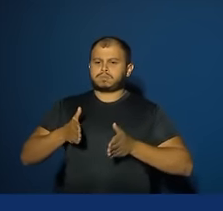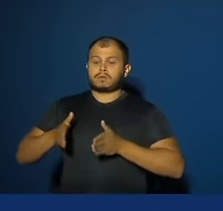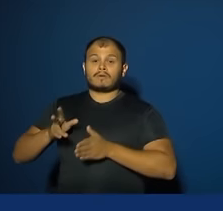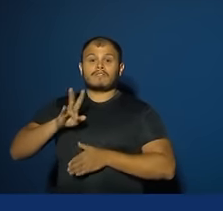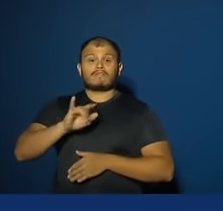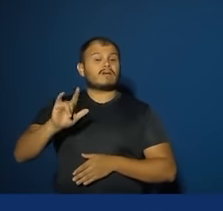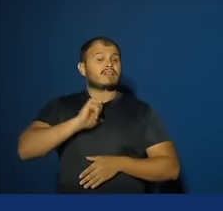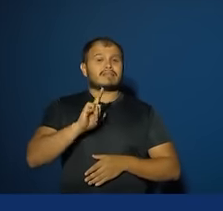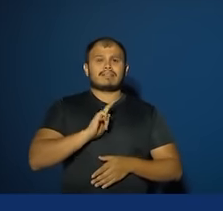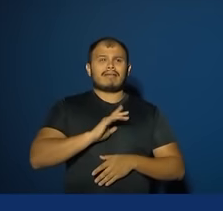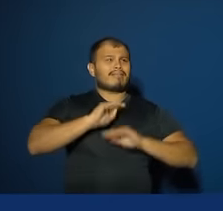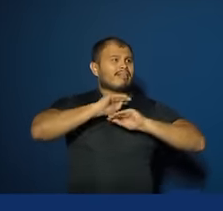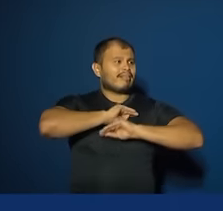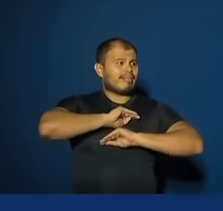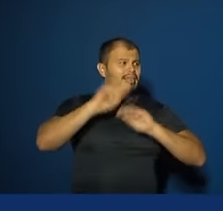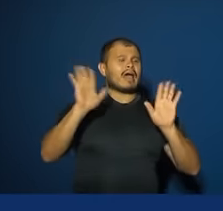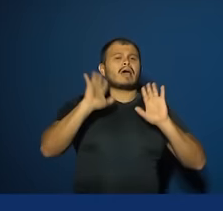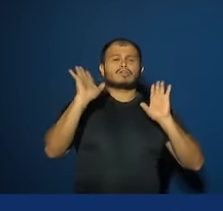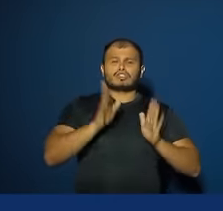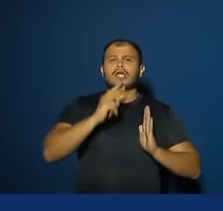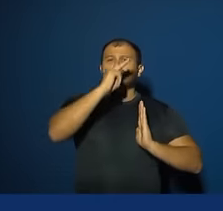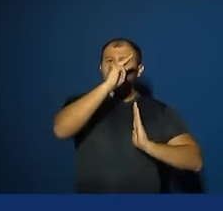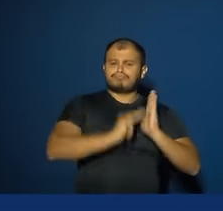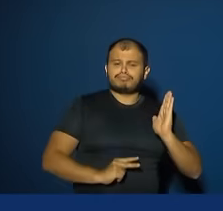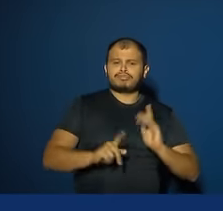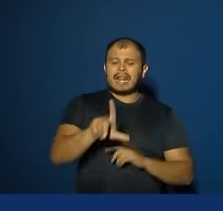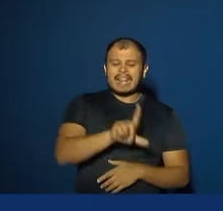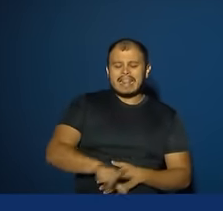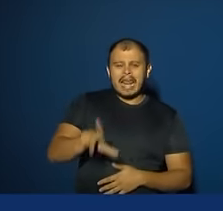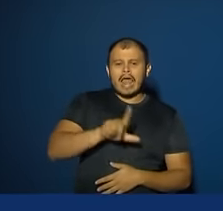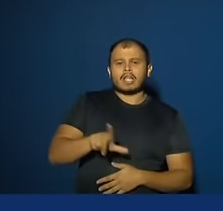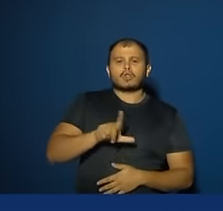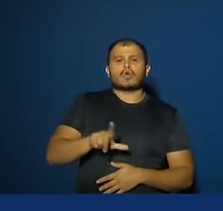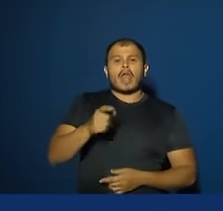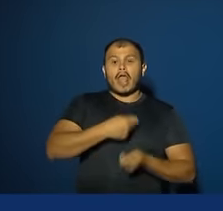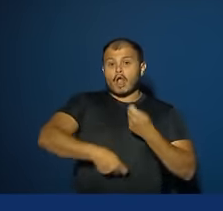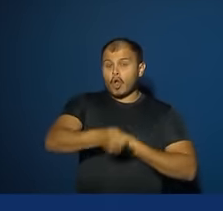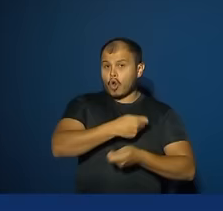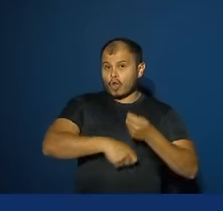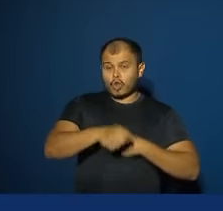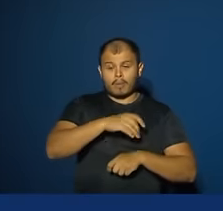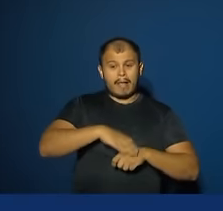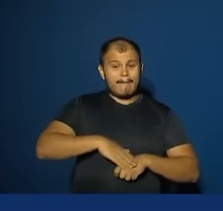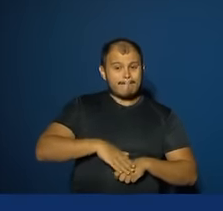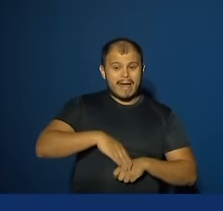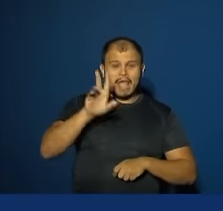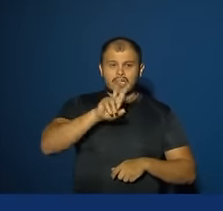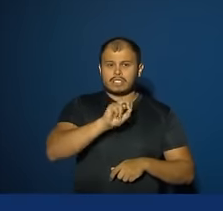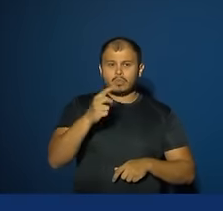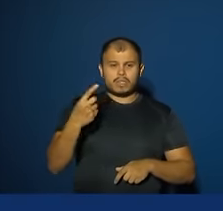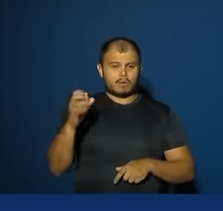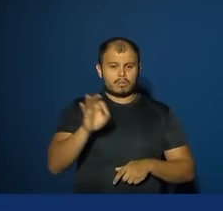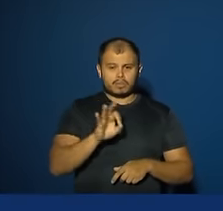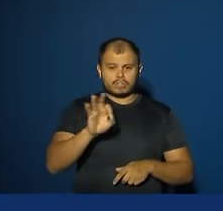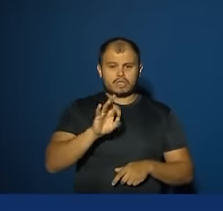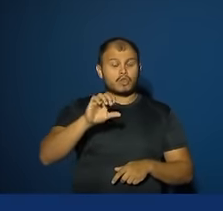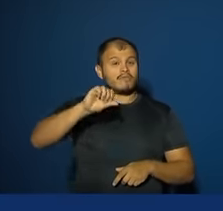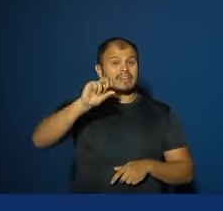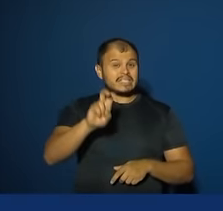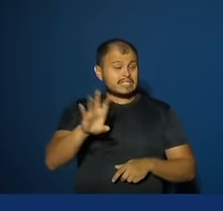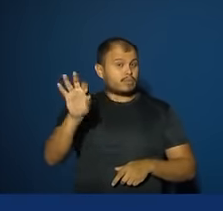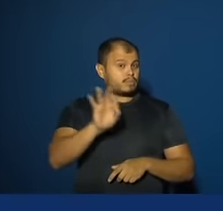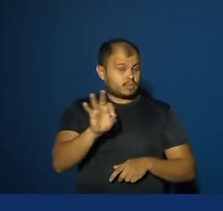clara que a literatura Econômica majoritária não tô falando majoritária de 51% mas de